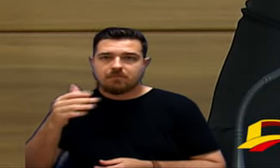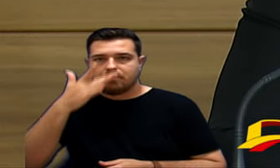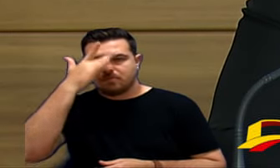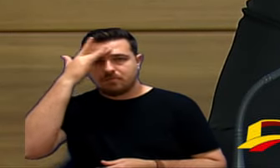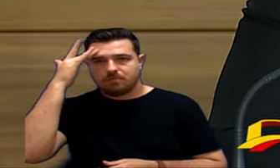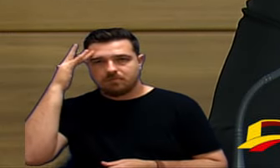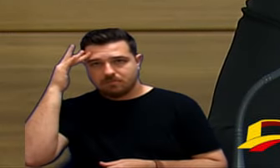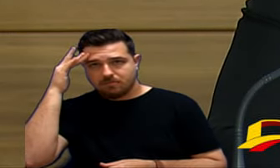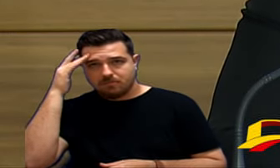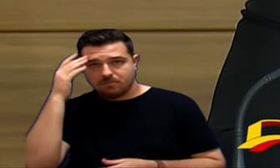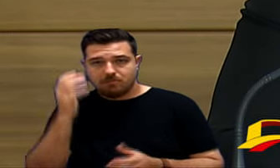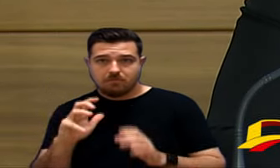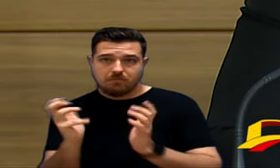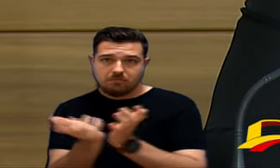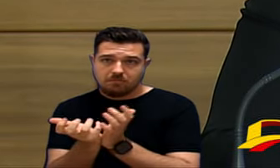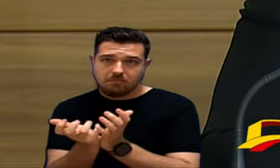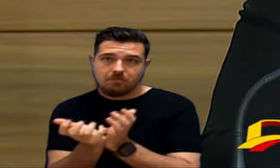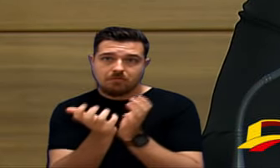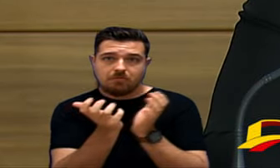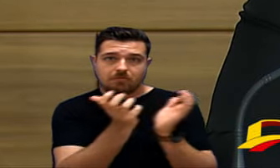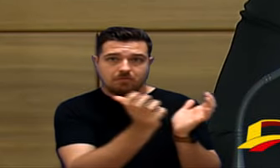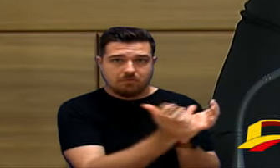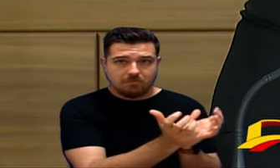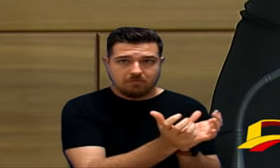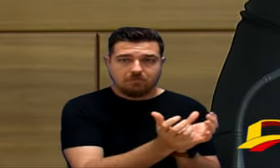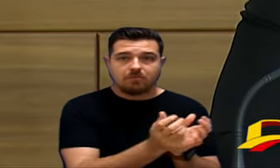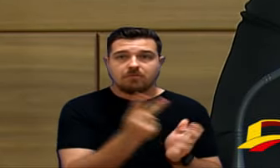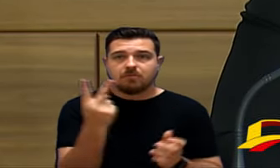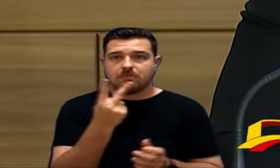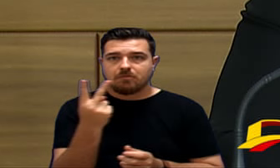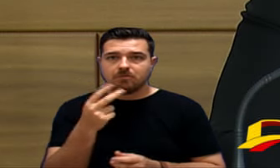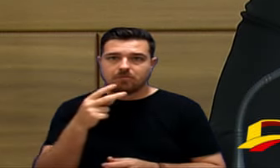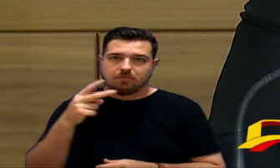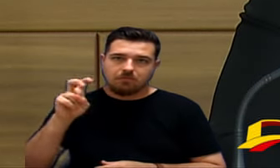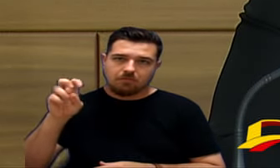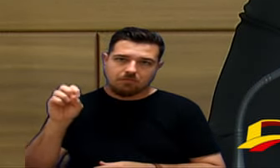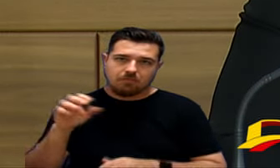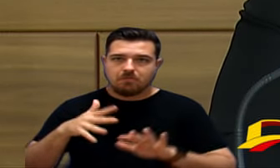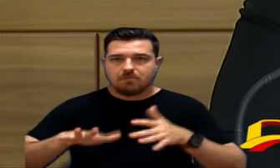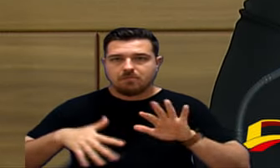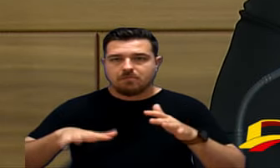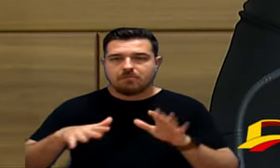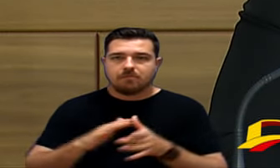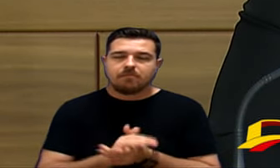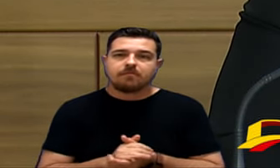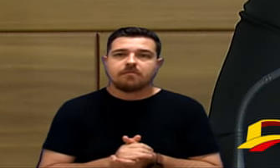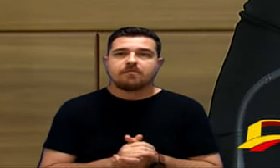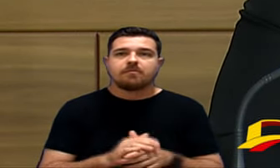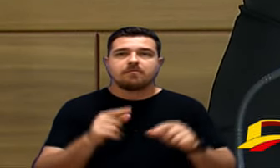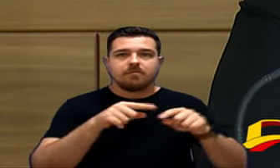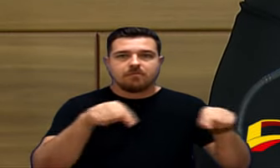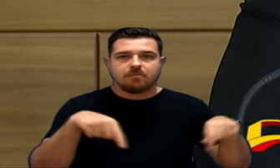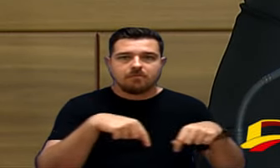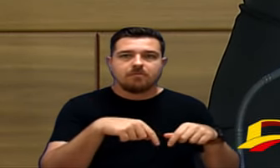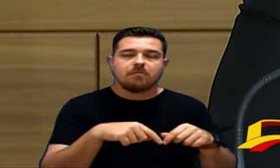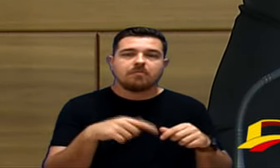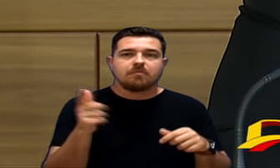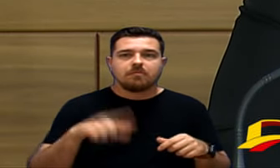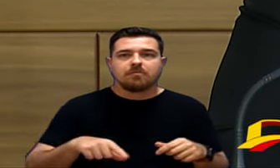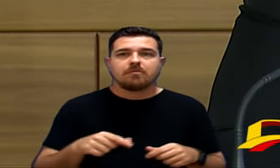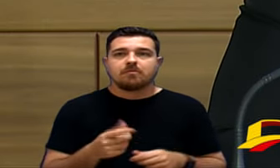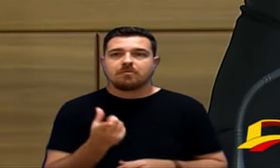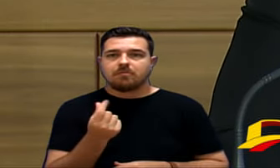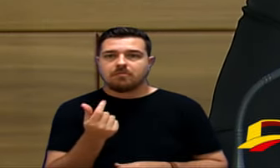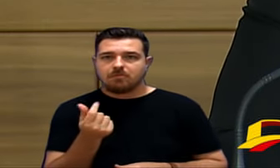formar turmas de até 100 né duas turmas de 50 que é o comporta ali aproximadamente as salas de aula e o